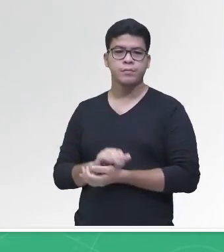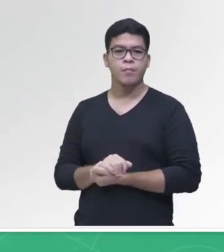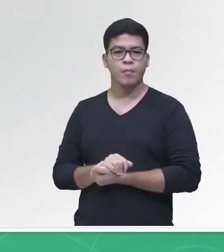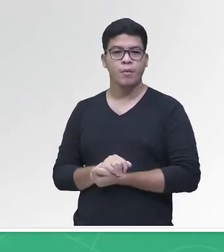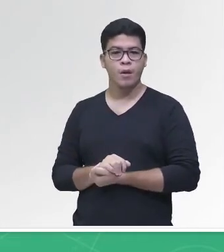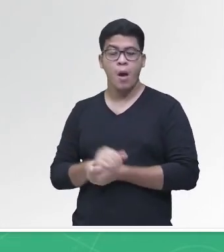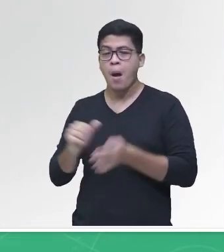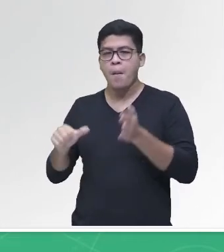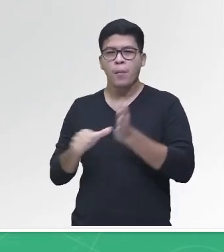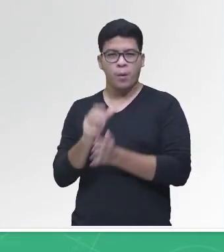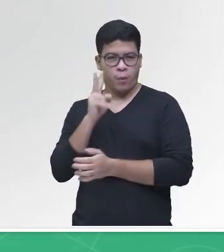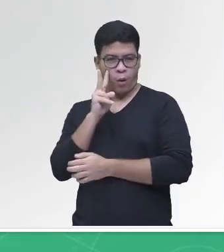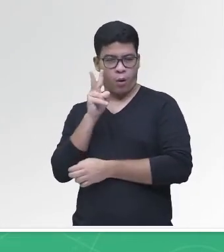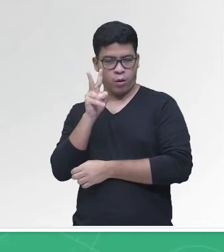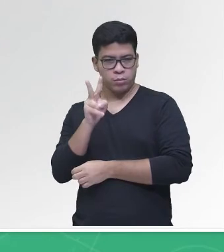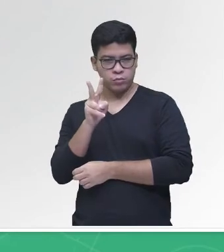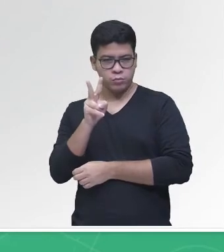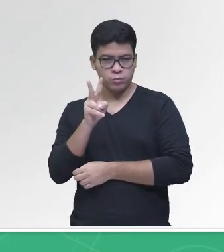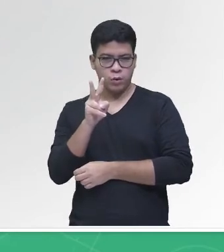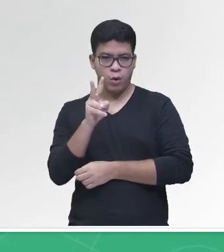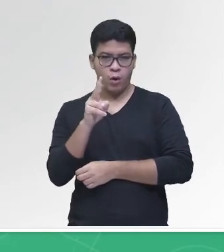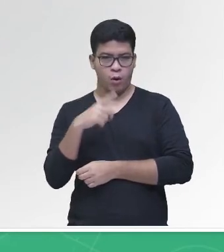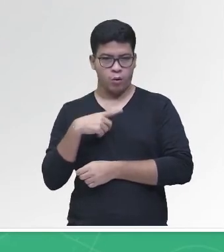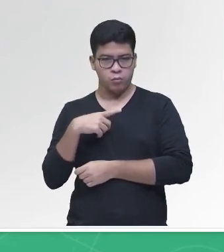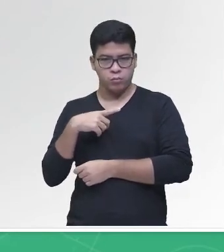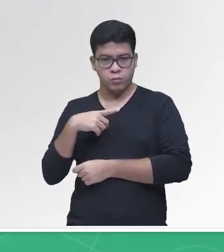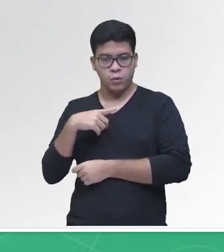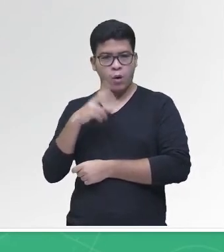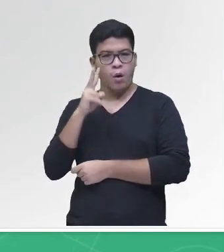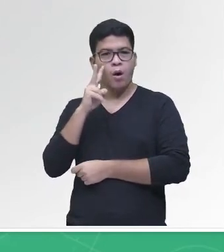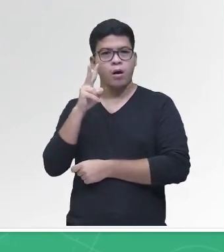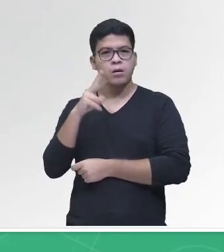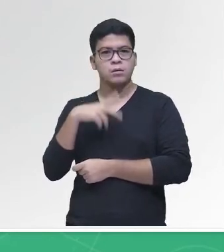Primeiro vamos aproximar um bastão de vidro da cabeça do eletroscópio.